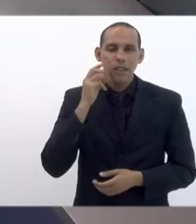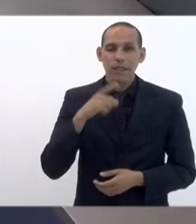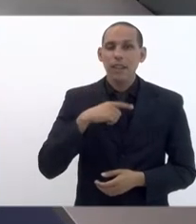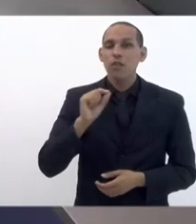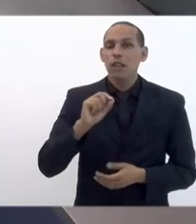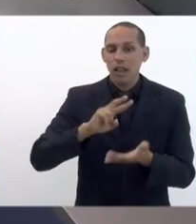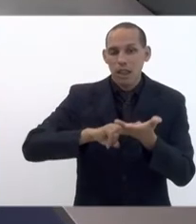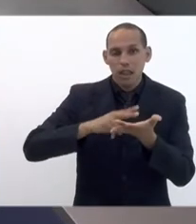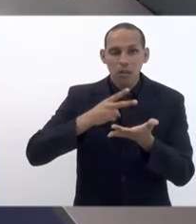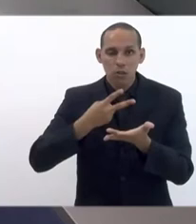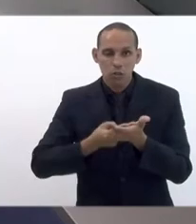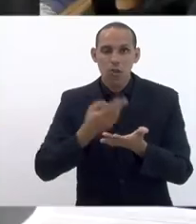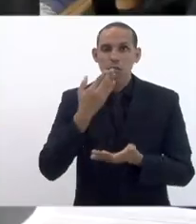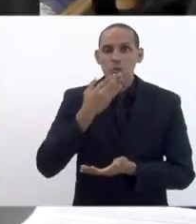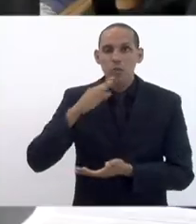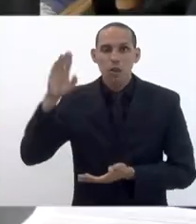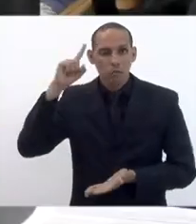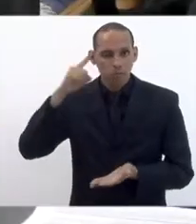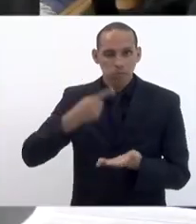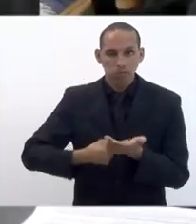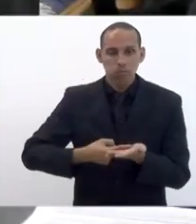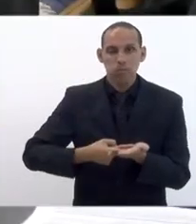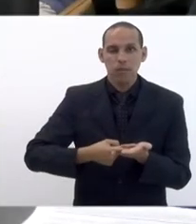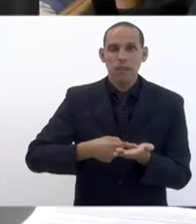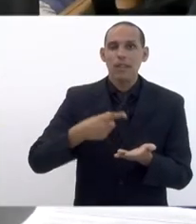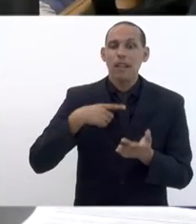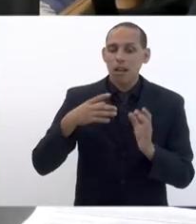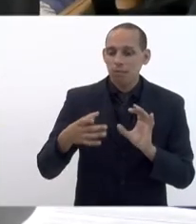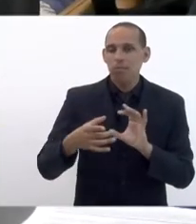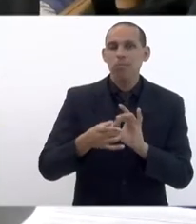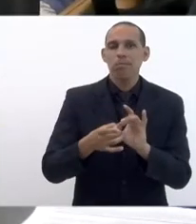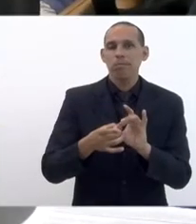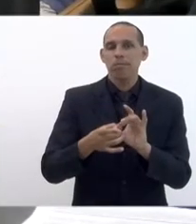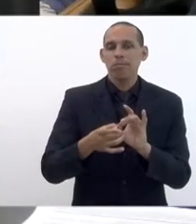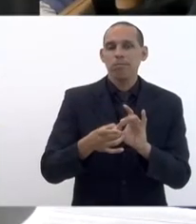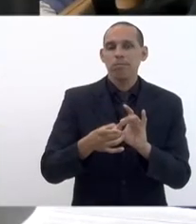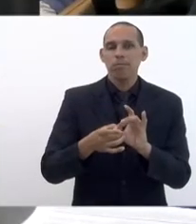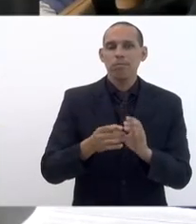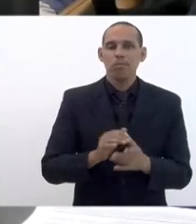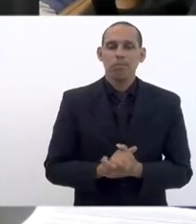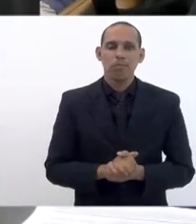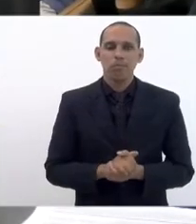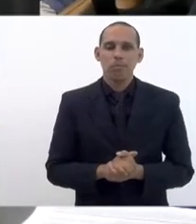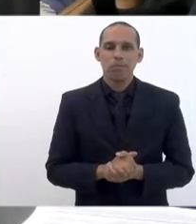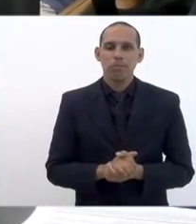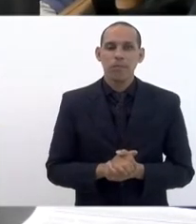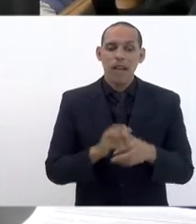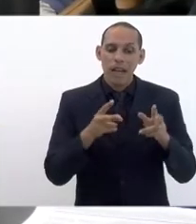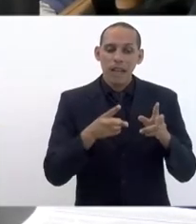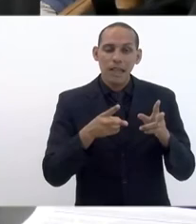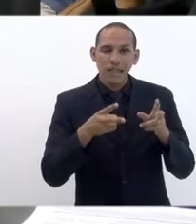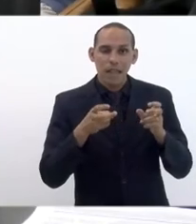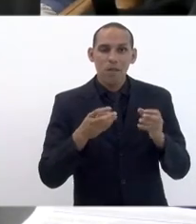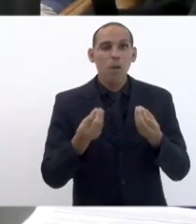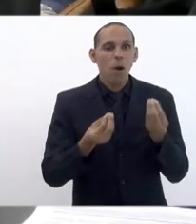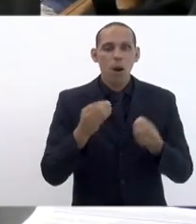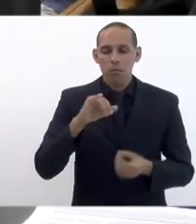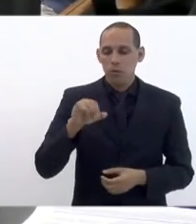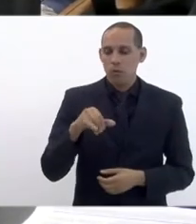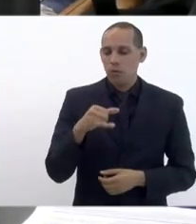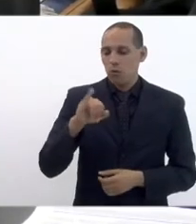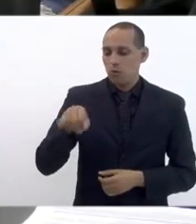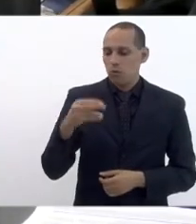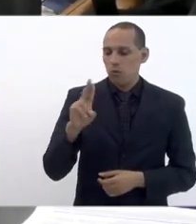tradutor juramentado, existe uma vinculação ao tradutor que reconhece os tradutores via JUSERJ.